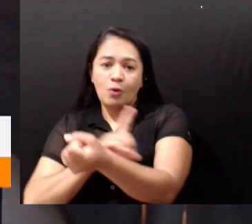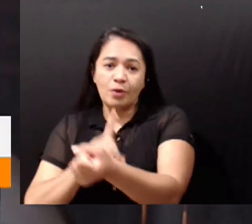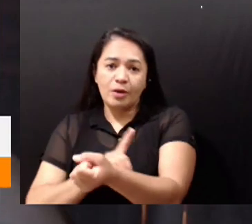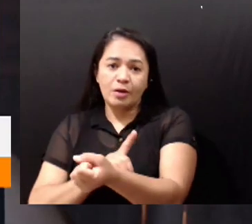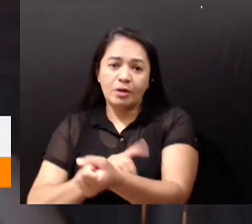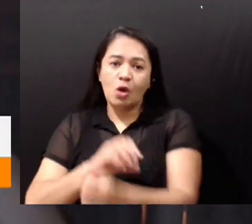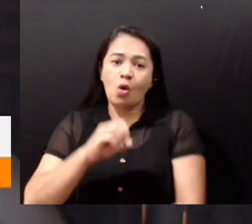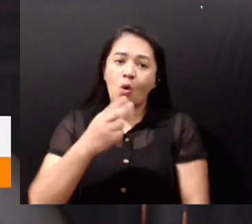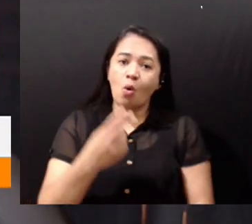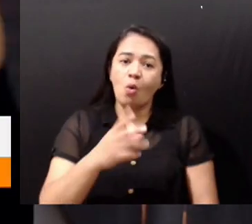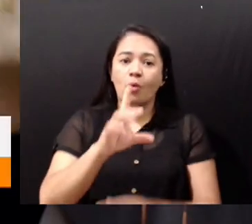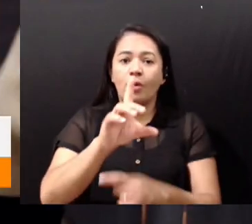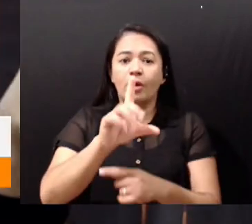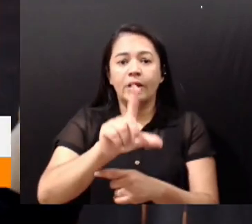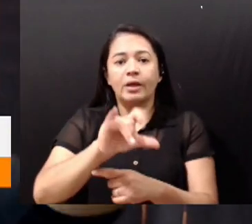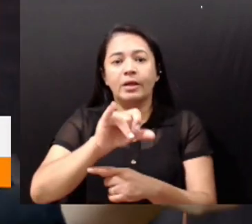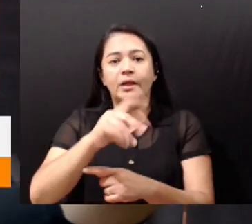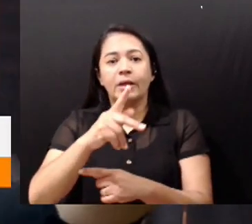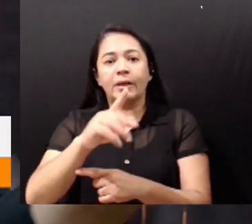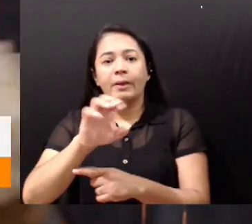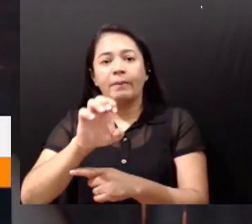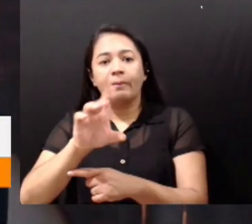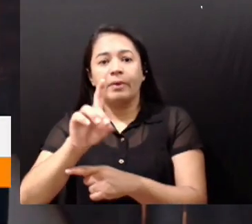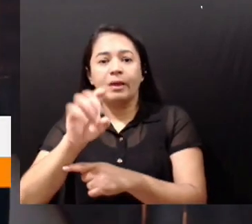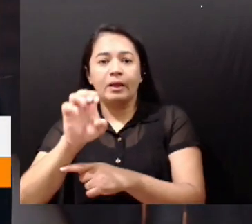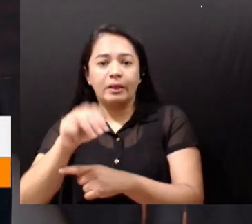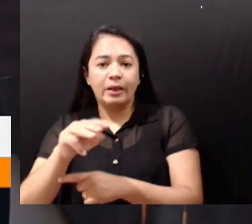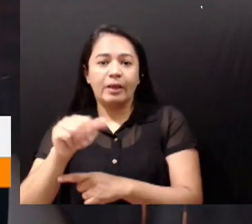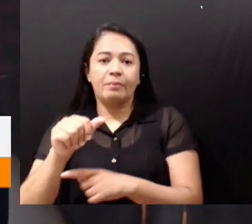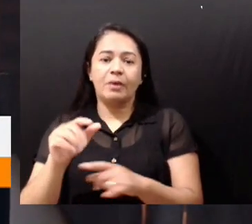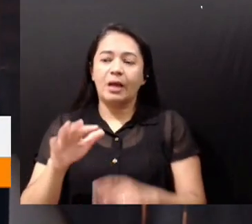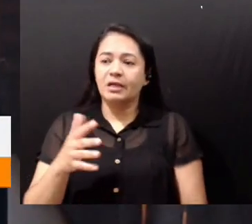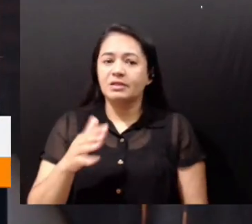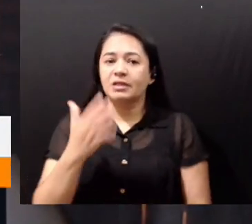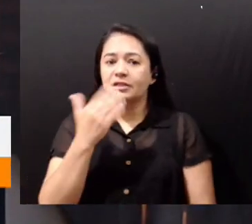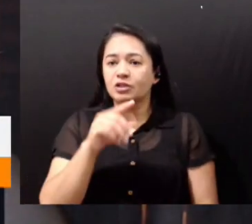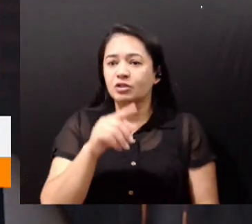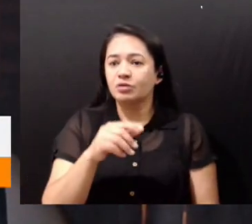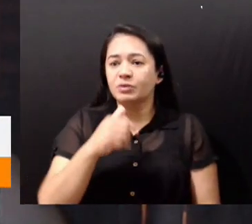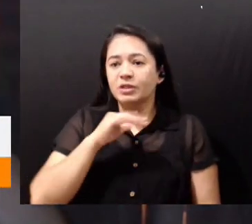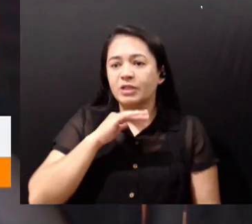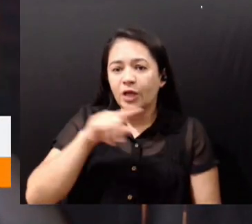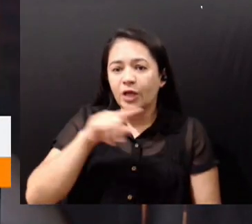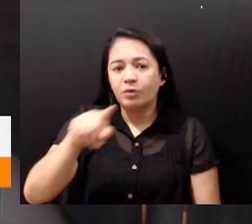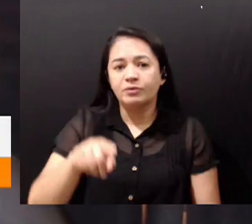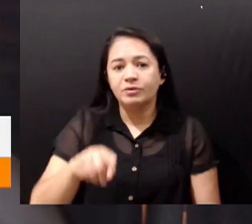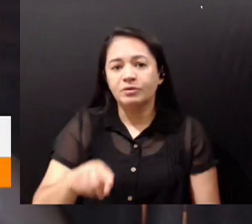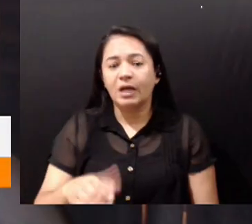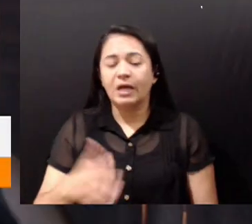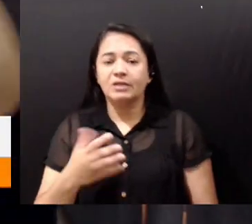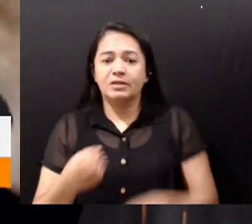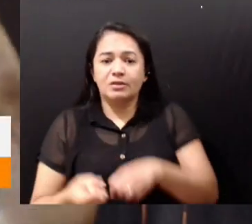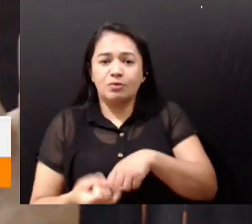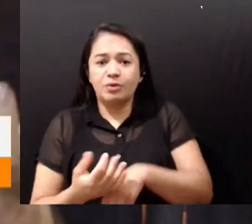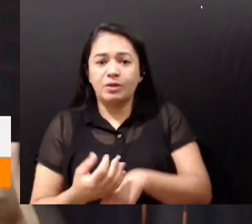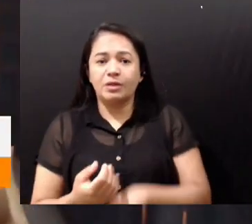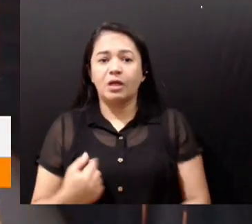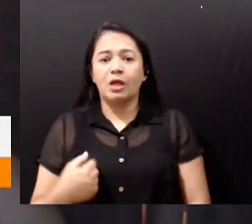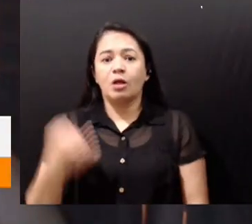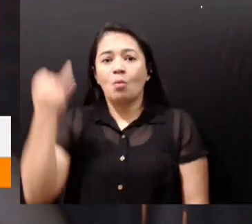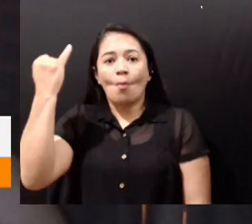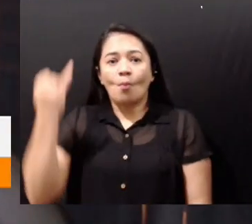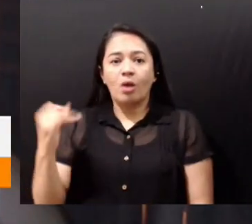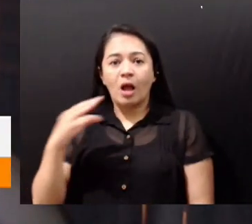Então, dependendo do alimento, não é um alimento que faz mal para você, que faz para mim. Então, eu inflamo, eu emagreço muito rápido, mas eu também engordo